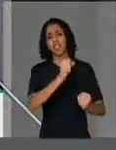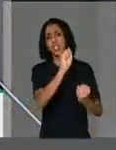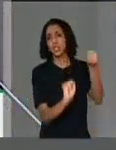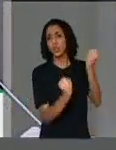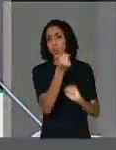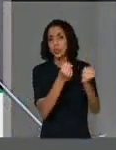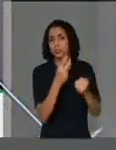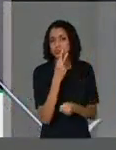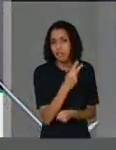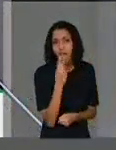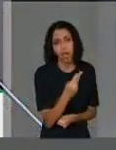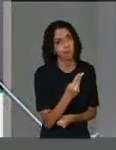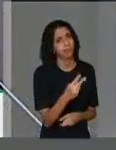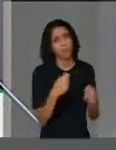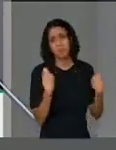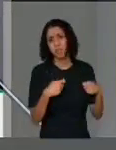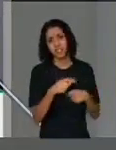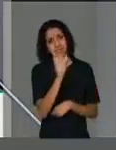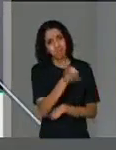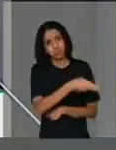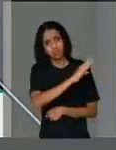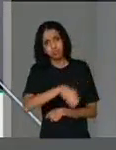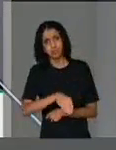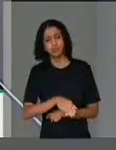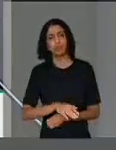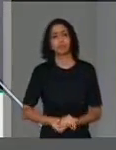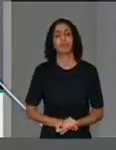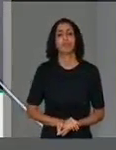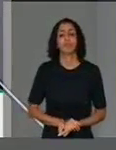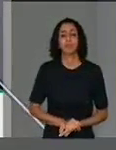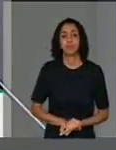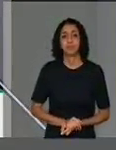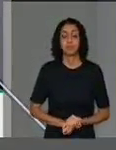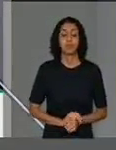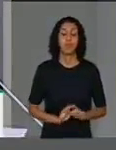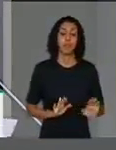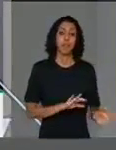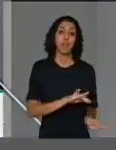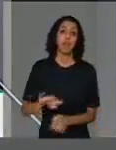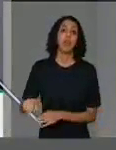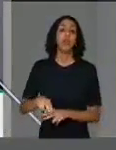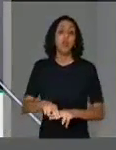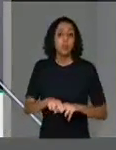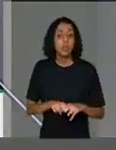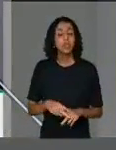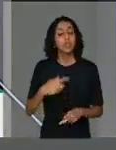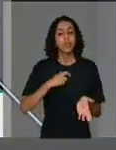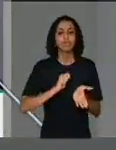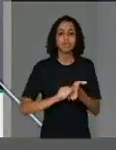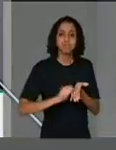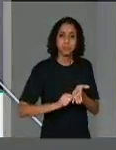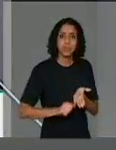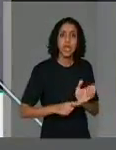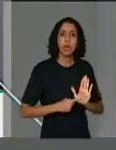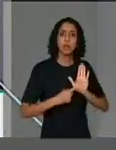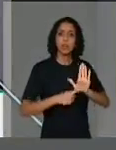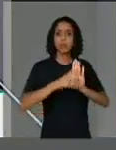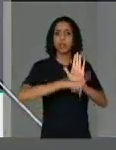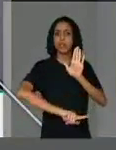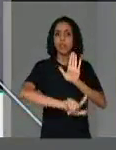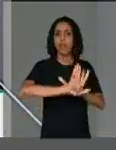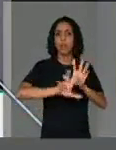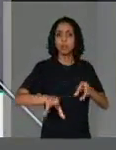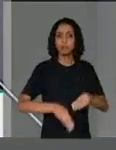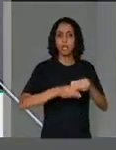banida. Buscando equilibrar essa situação, apresentei o projeto de lei complementar